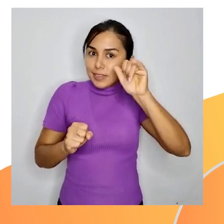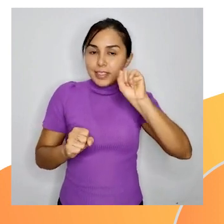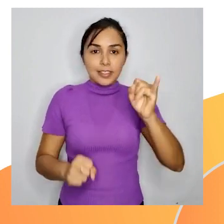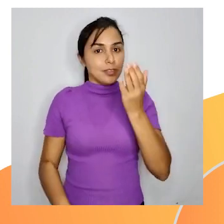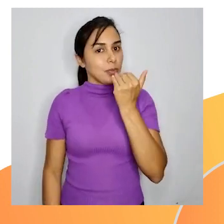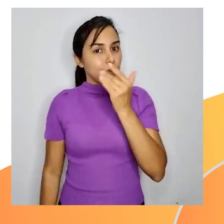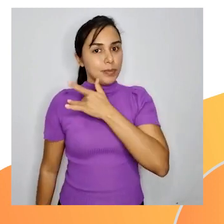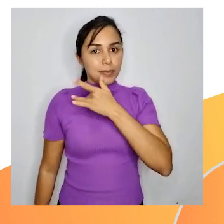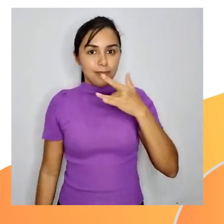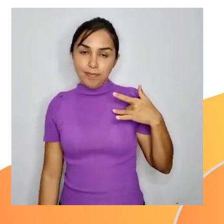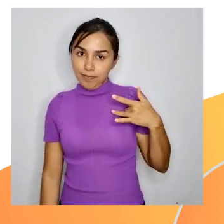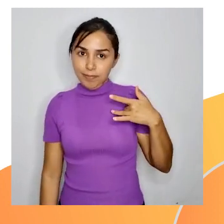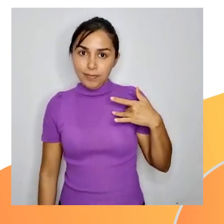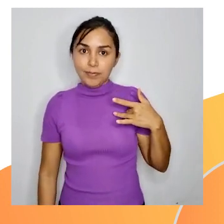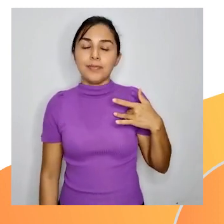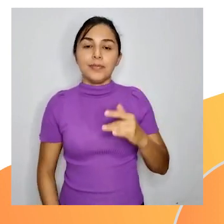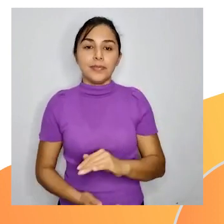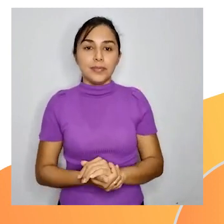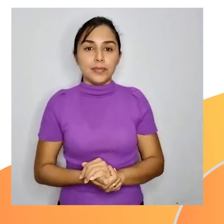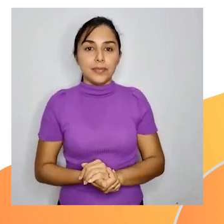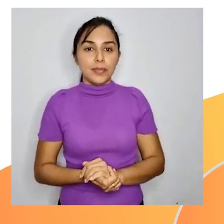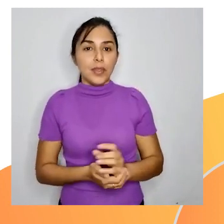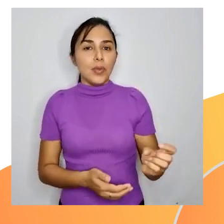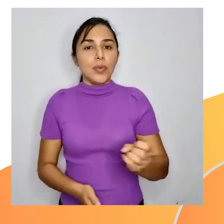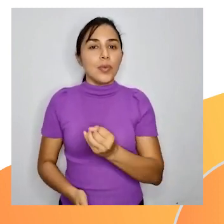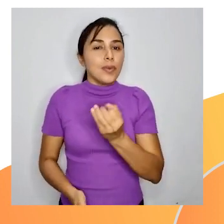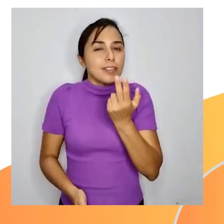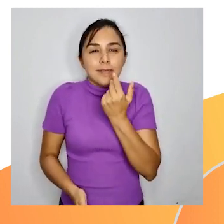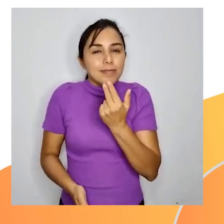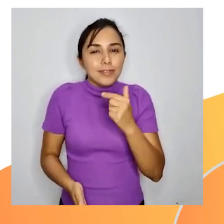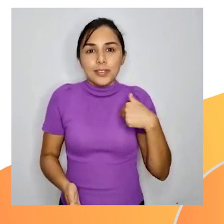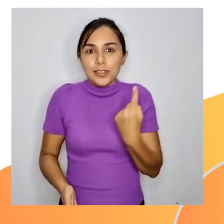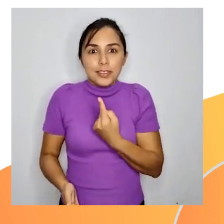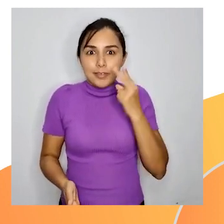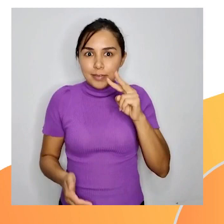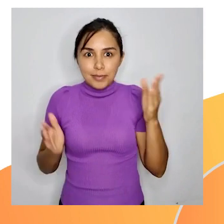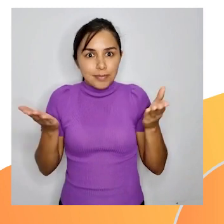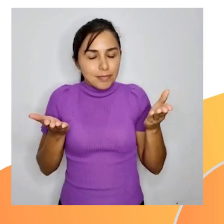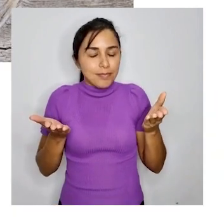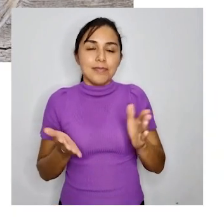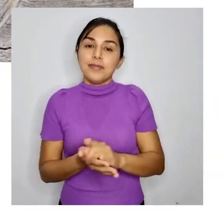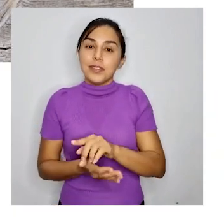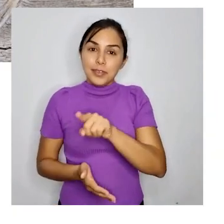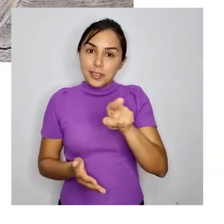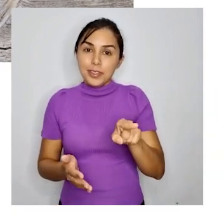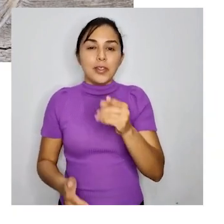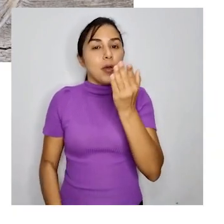saudável e equilibrada. Quantos nutrientes nós vimos nessa aula? Então, faça o